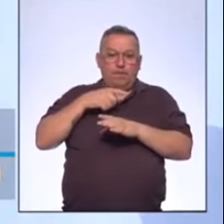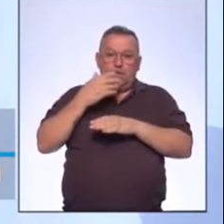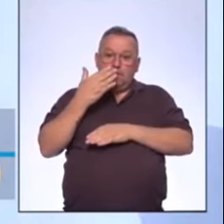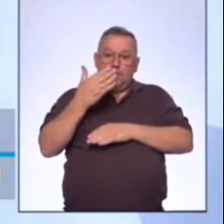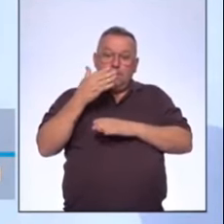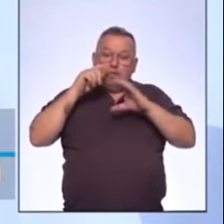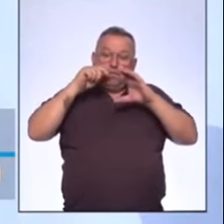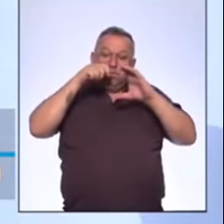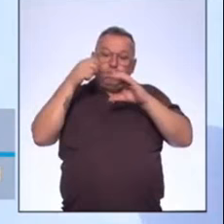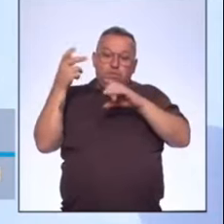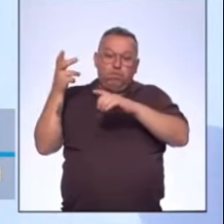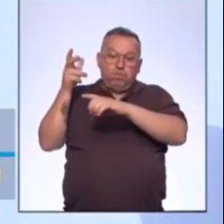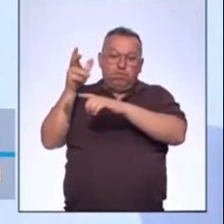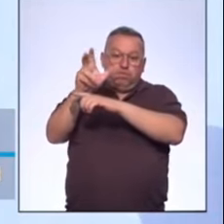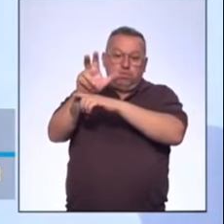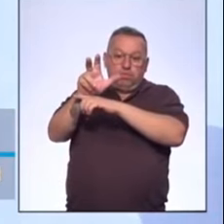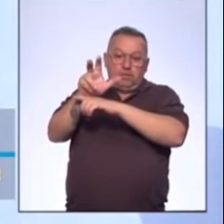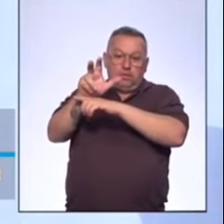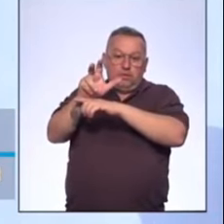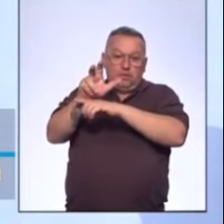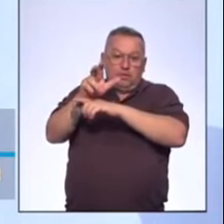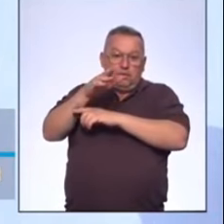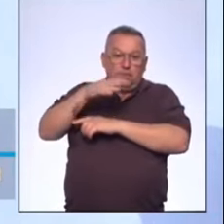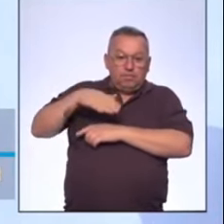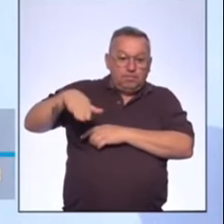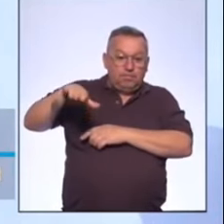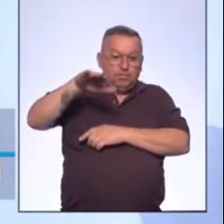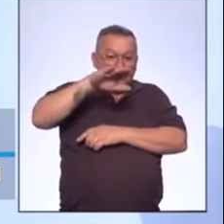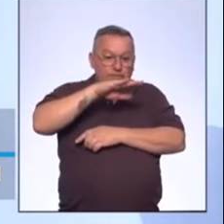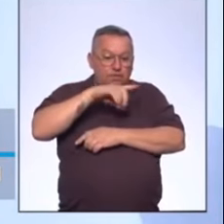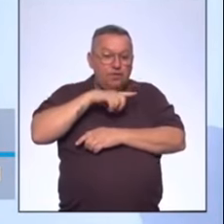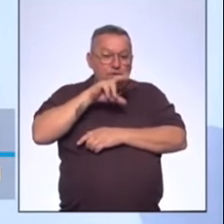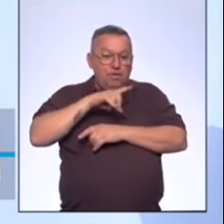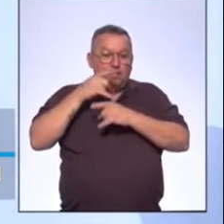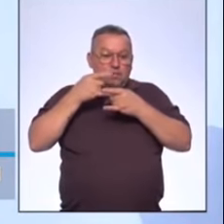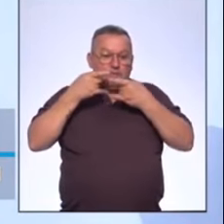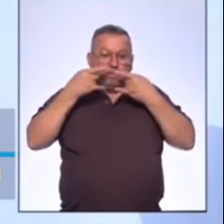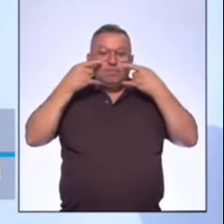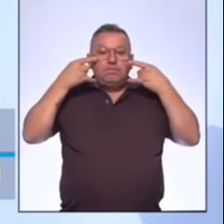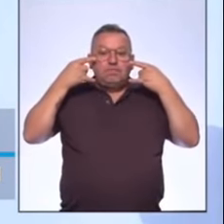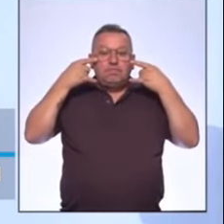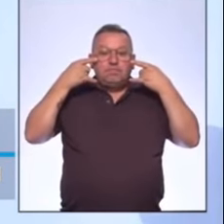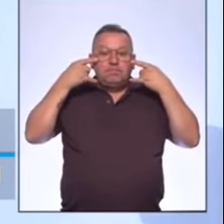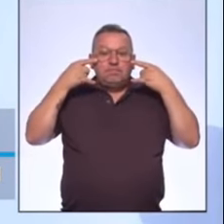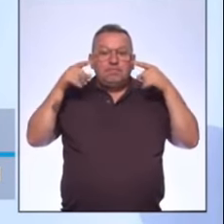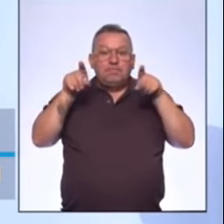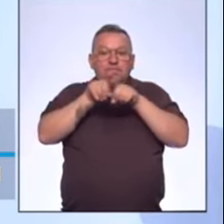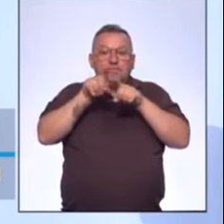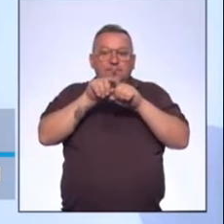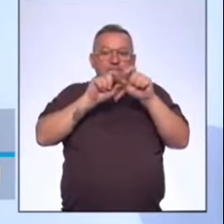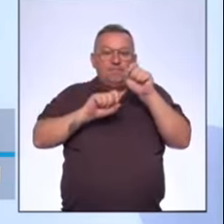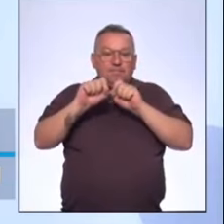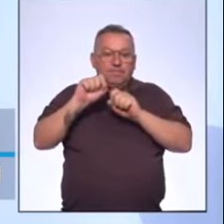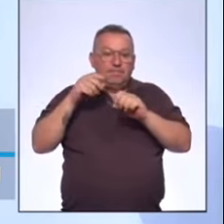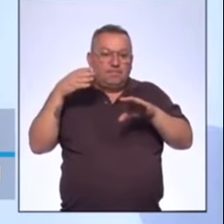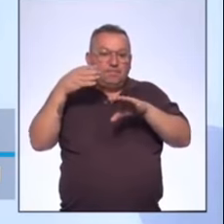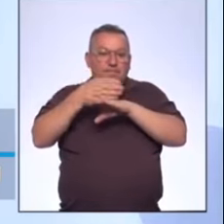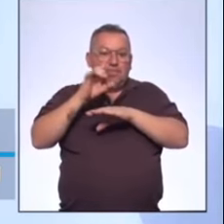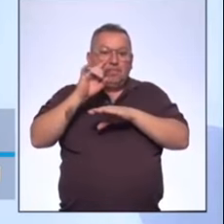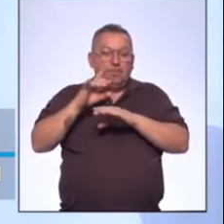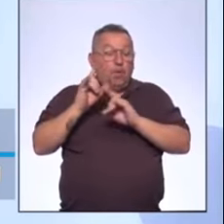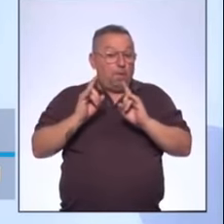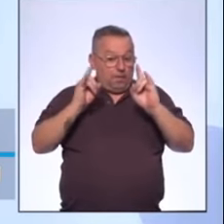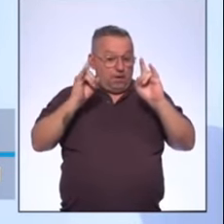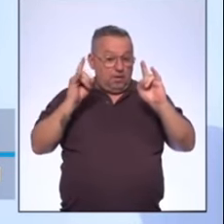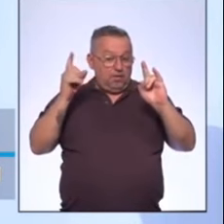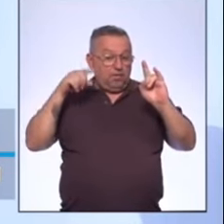das câmeras. Todo mundo aqui, exceto quem está na frente da câmera, está usando máscara. E a gente, ao entrar aqui, a gente só pode entrar no prédio se